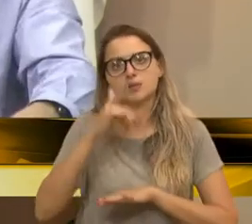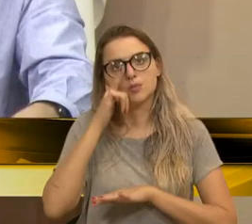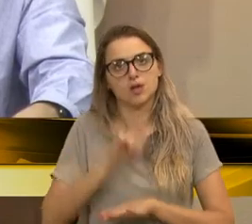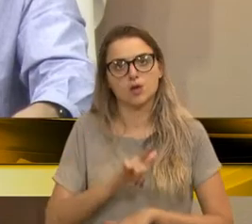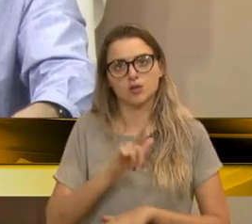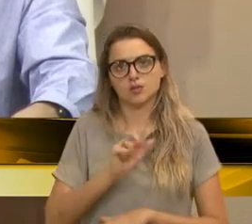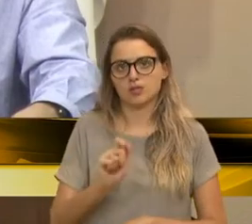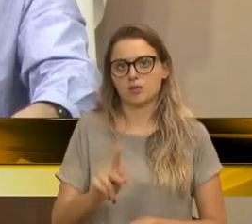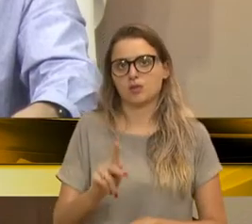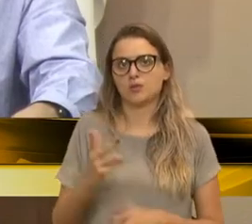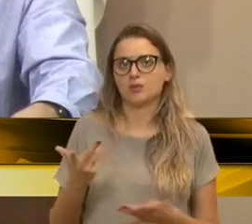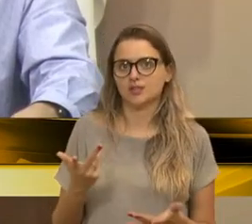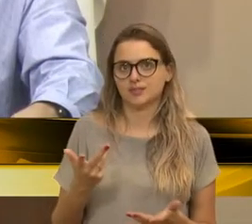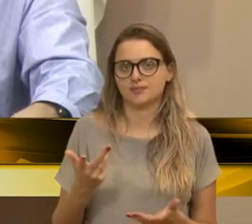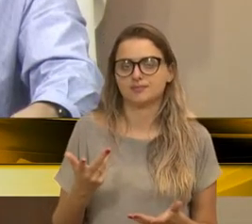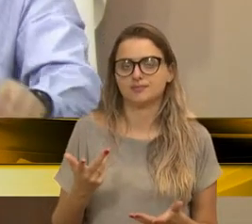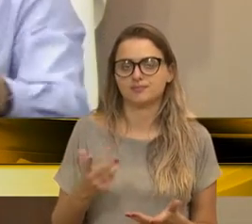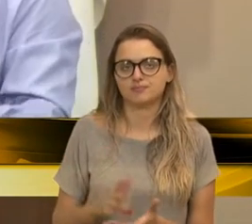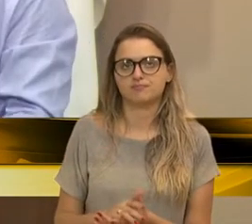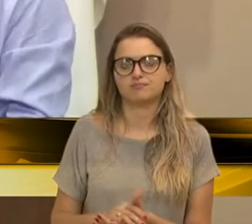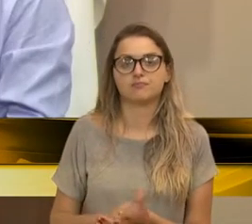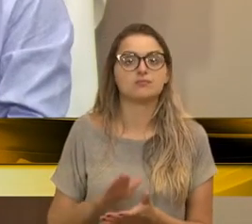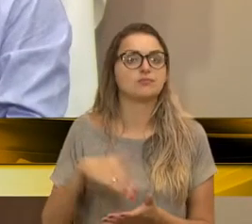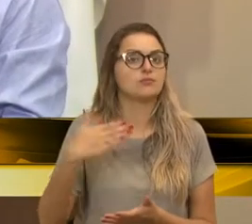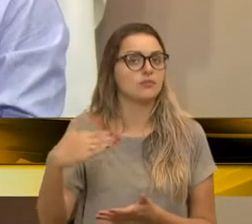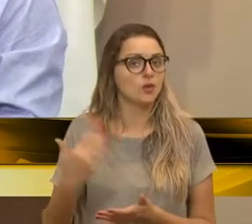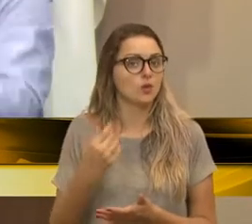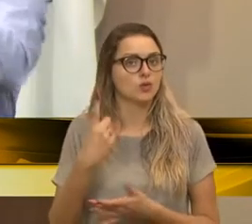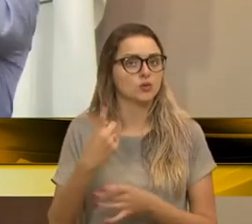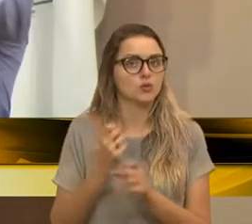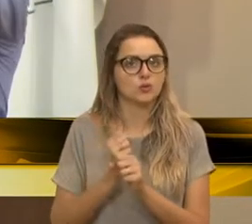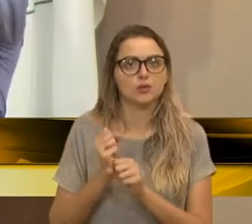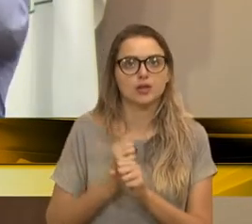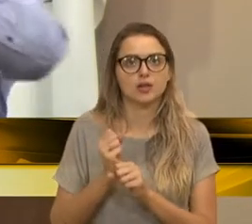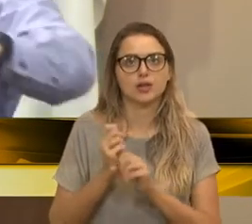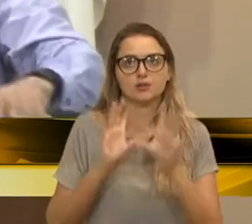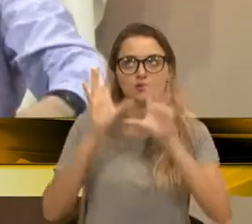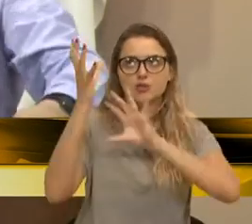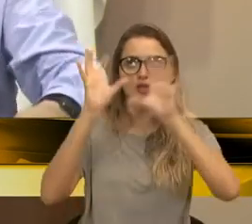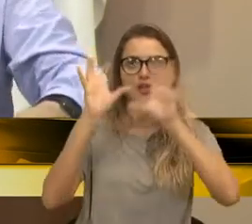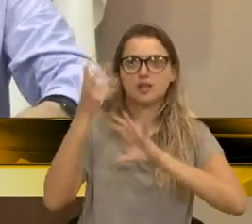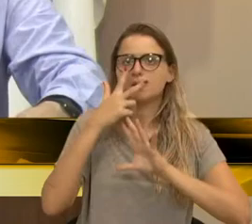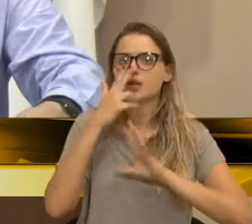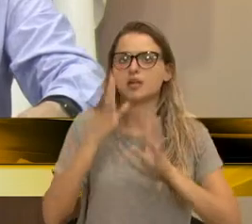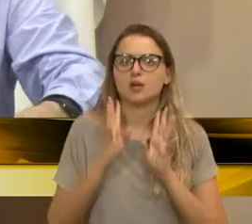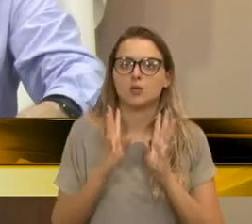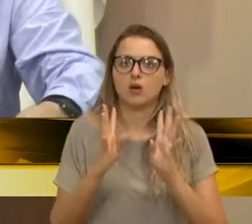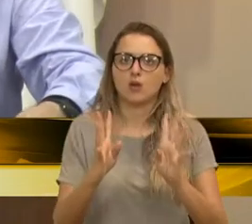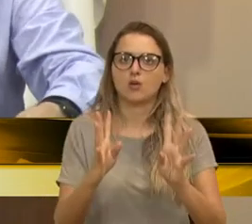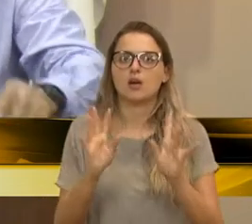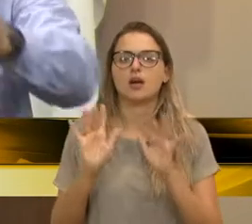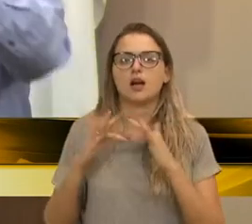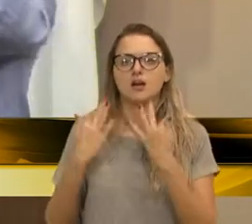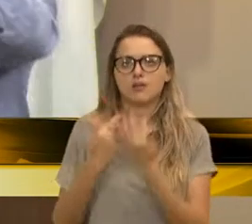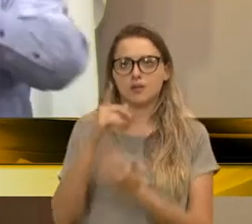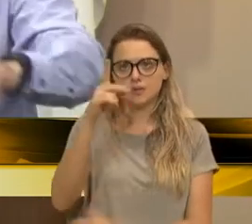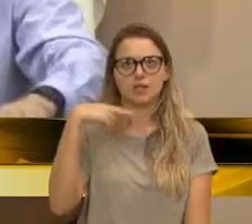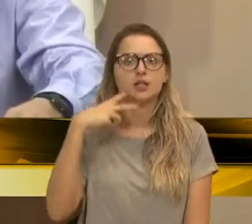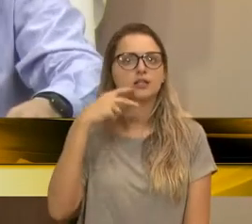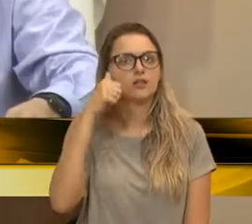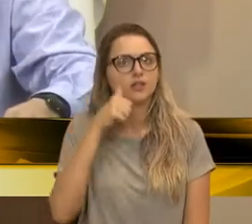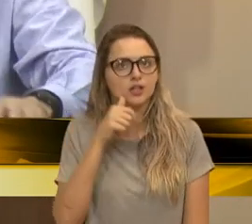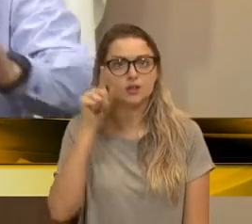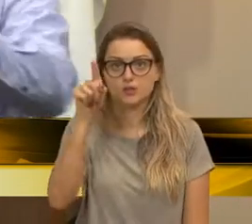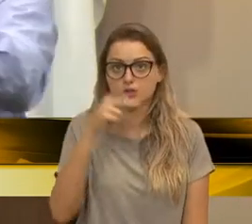de uma aposentadoria. Quando há um ano de calamidade pública, como na Nova Roma do Sul, o familiar da vereadora que está aqui, a senhora